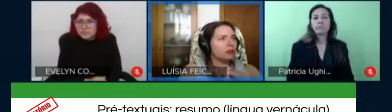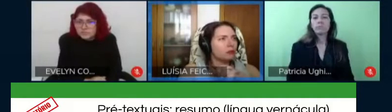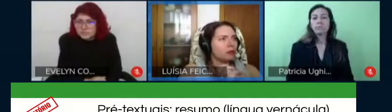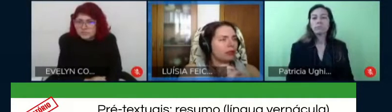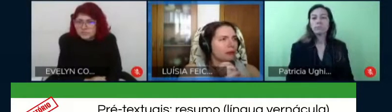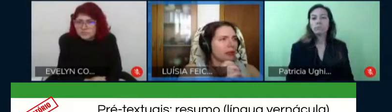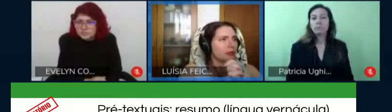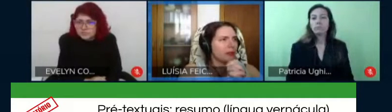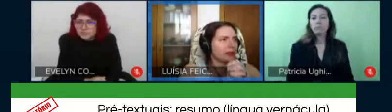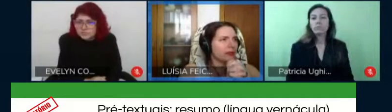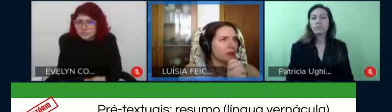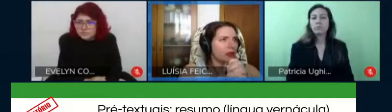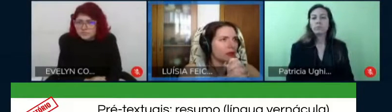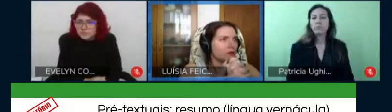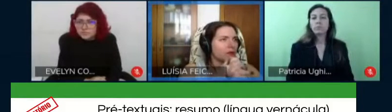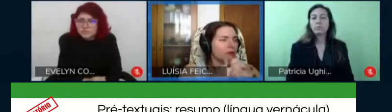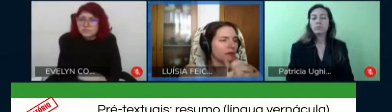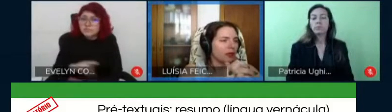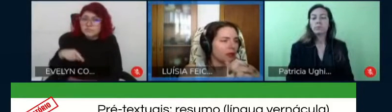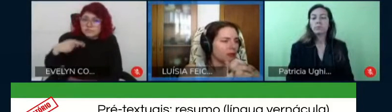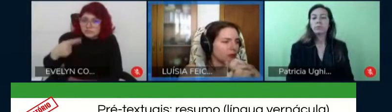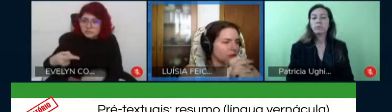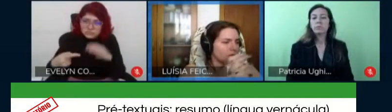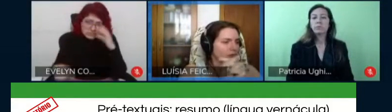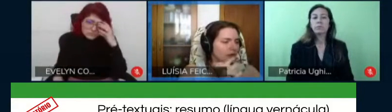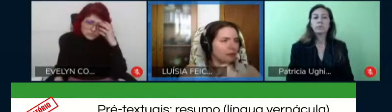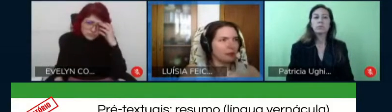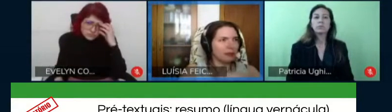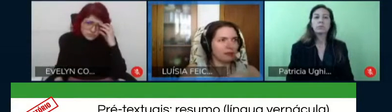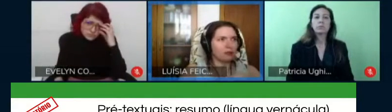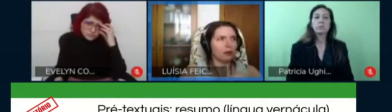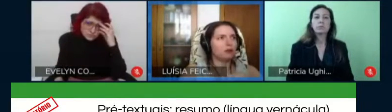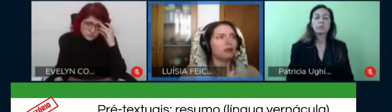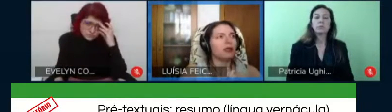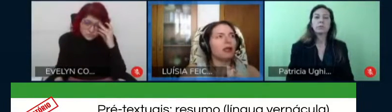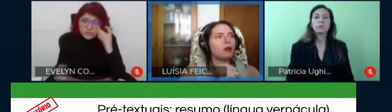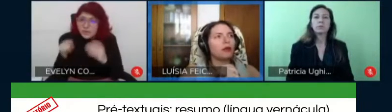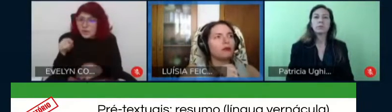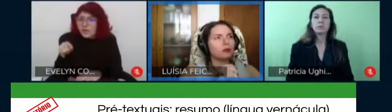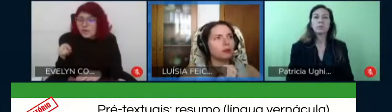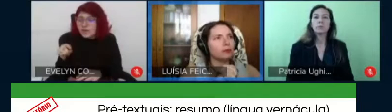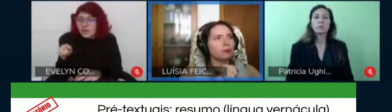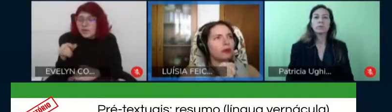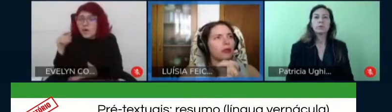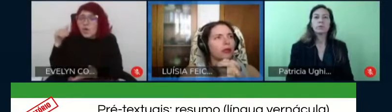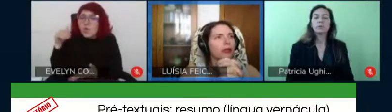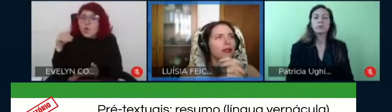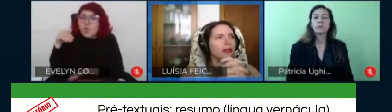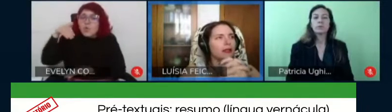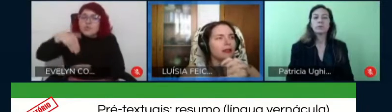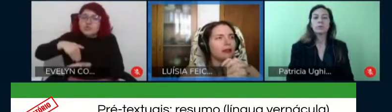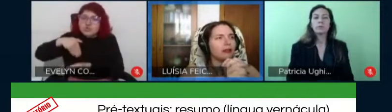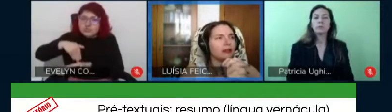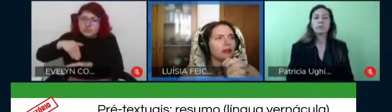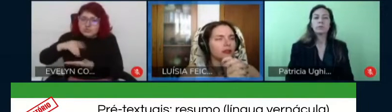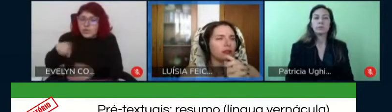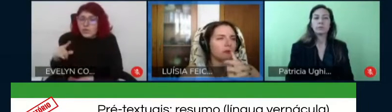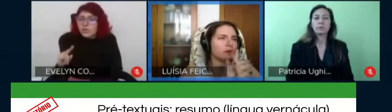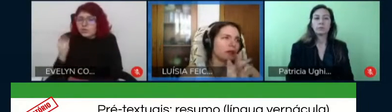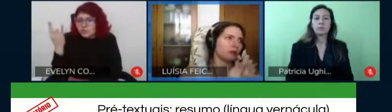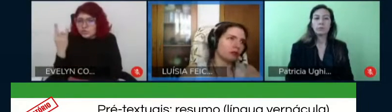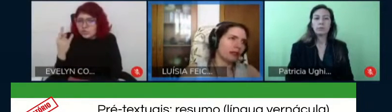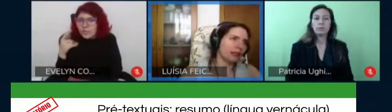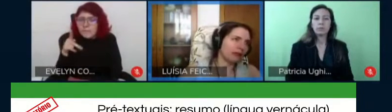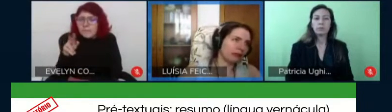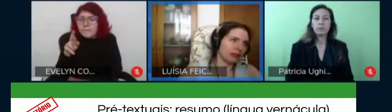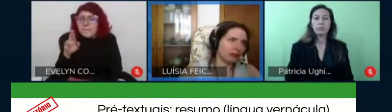O próximo elemento pré-textual, que é o nosso último elemento pré-textual, né, é o resumo. daí nós